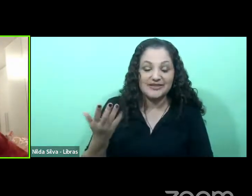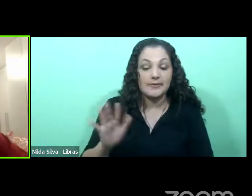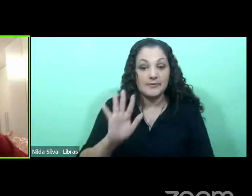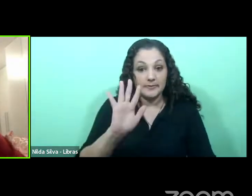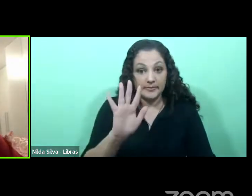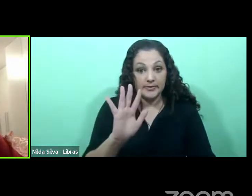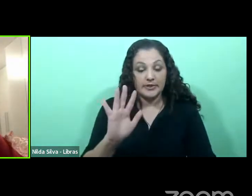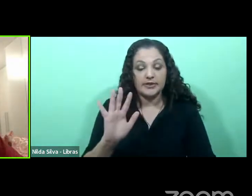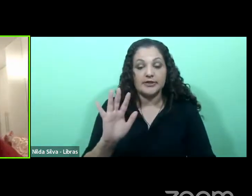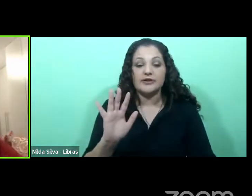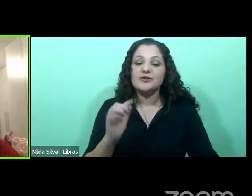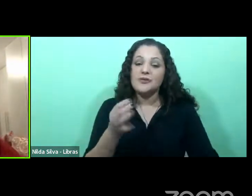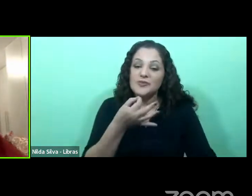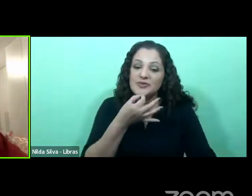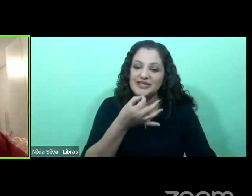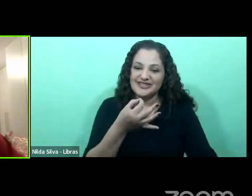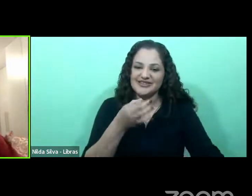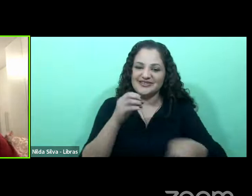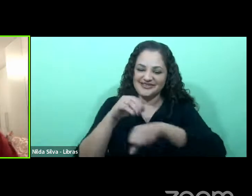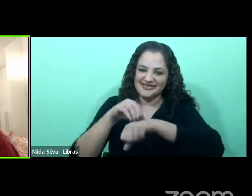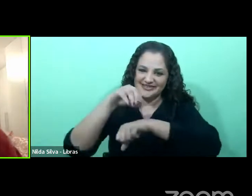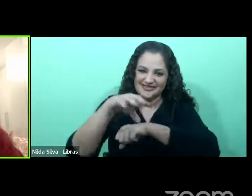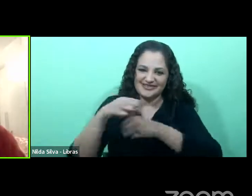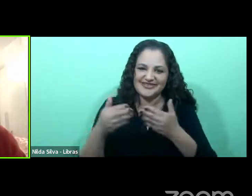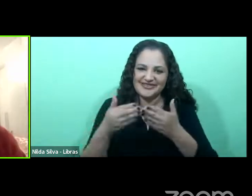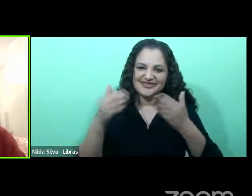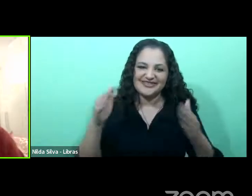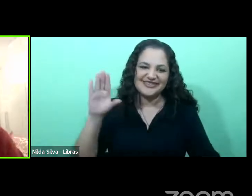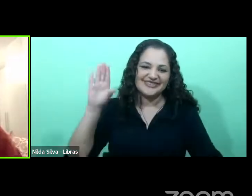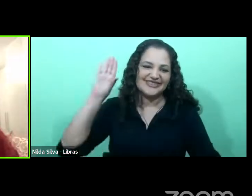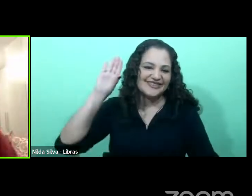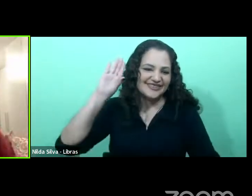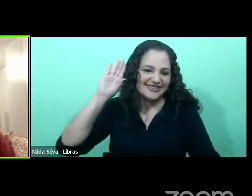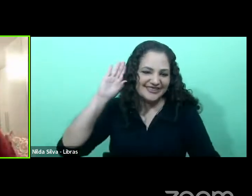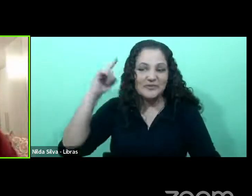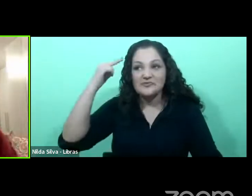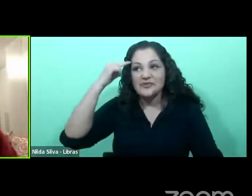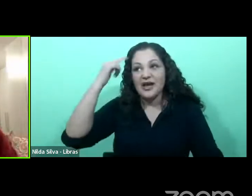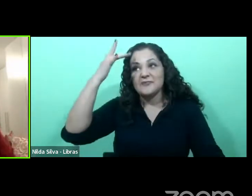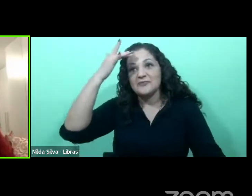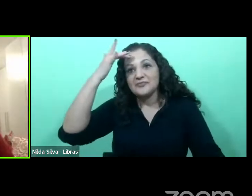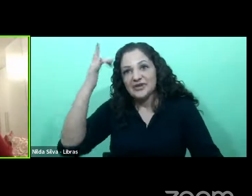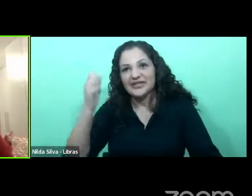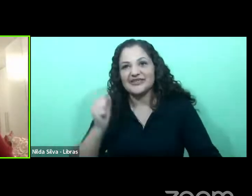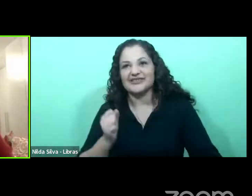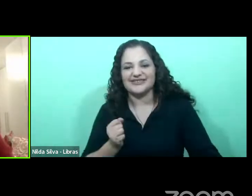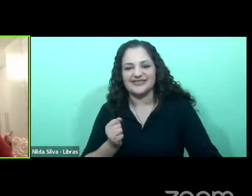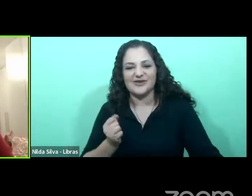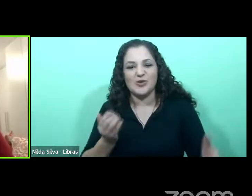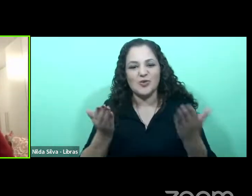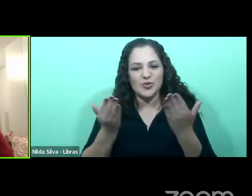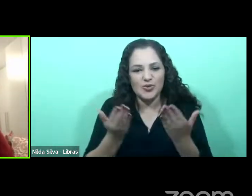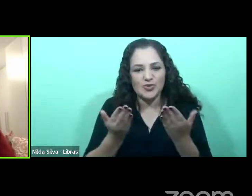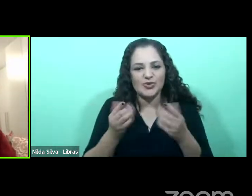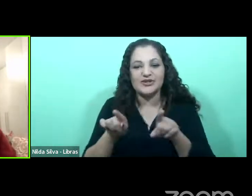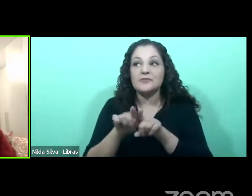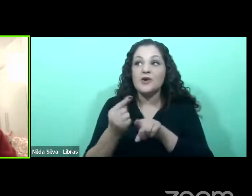que vocês ouçam com os ouvidos do amanhã, do hoje e do ontem ao mesmo tempo,